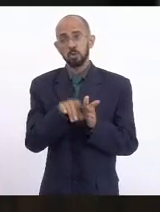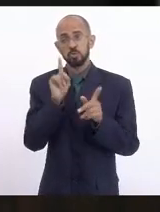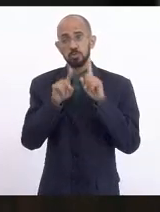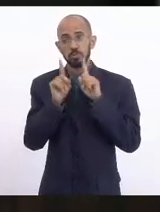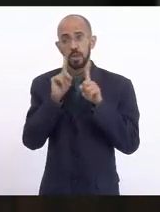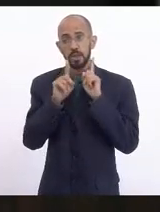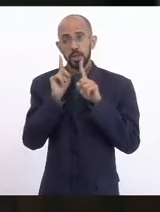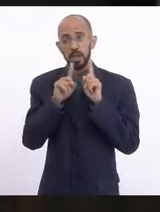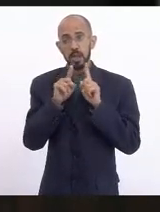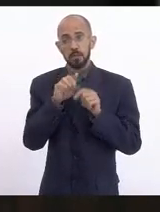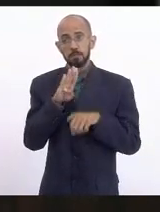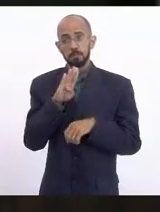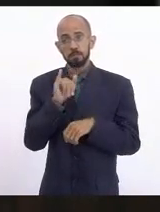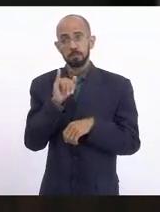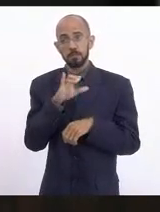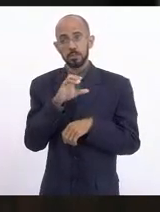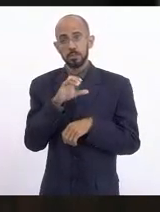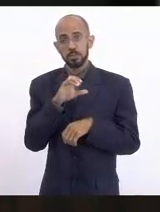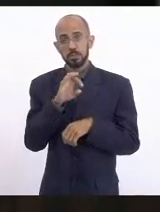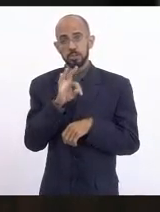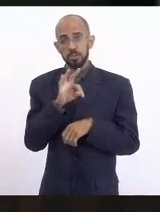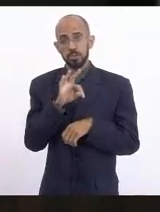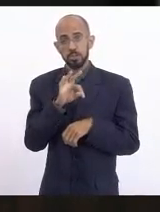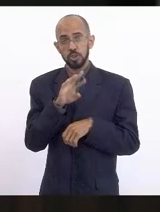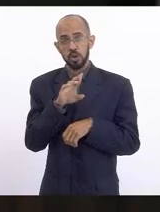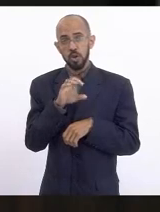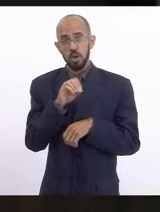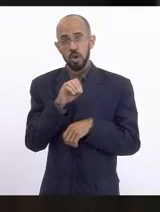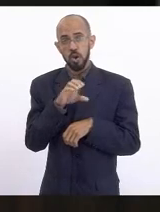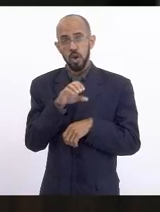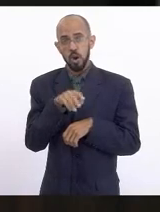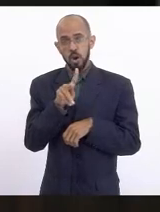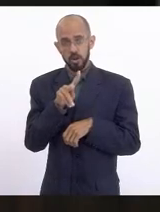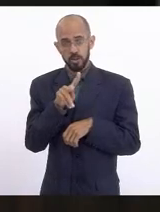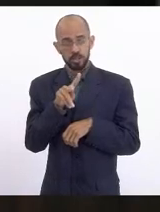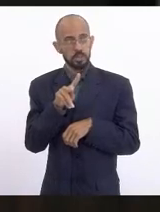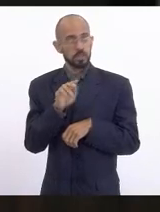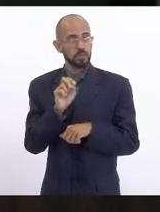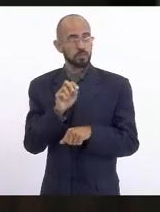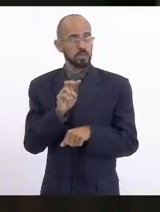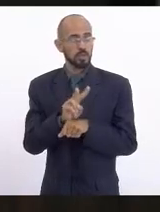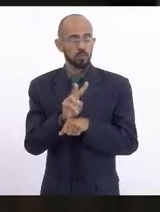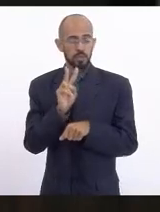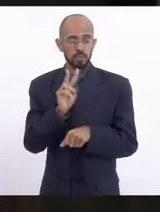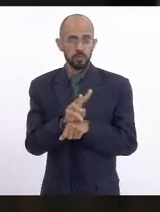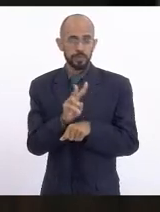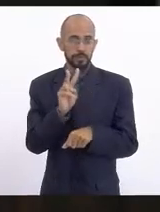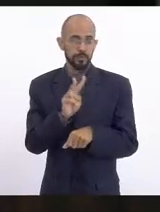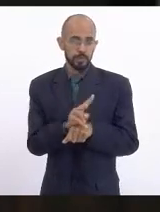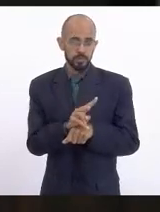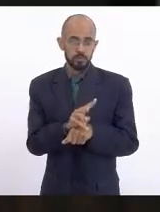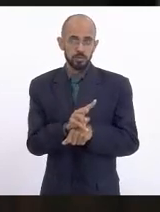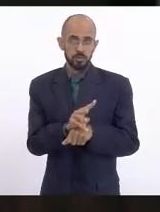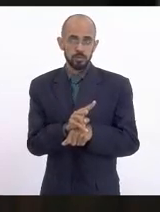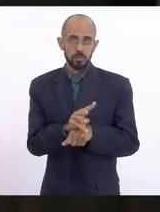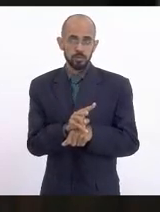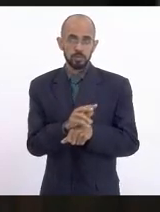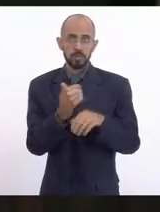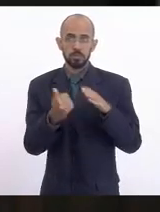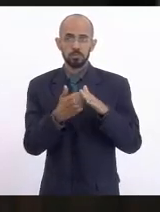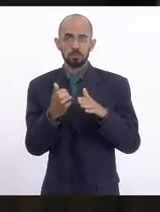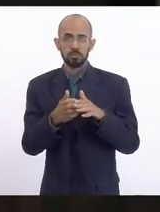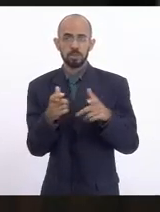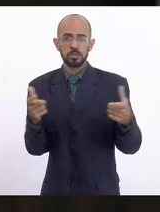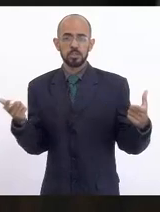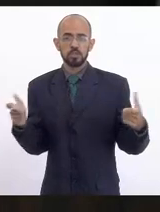tal da Beauty rock o pincel tanto a defesa da Beach rock defesa defesa que o preenchimento virou